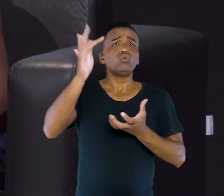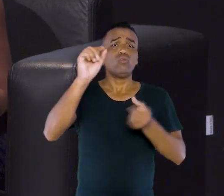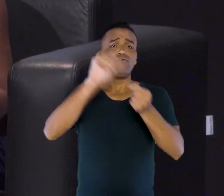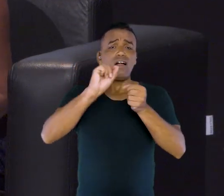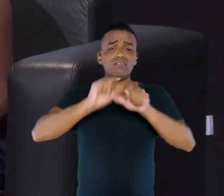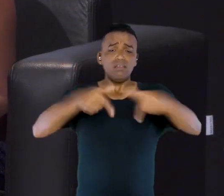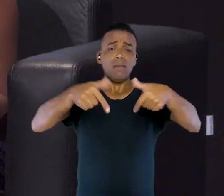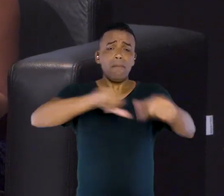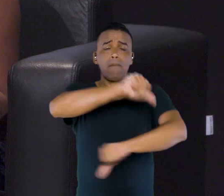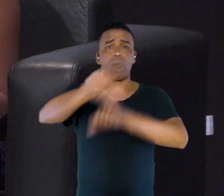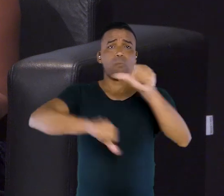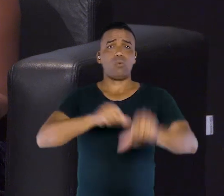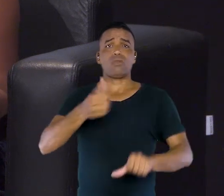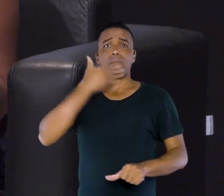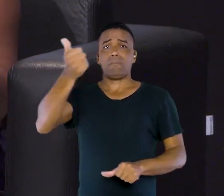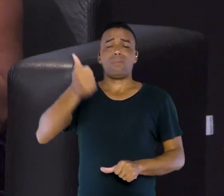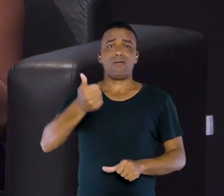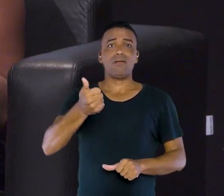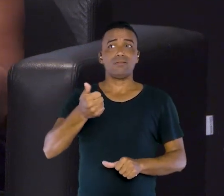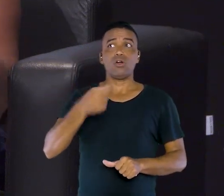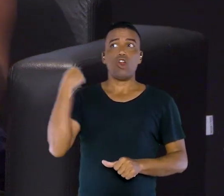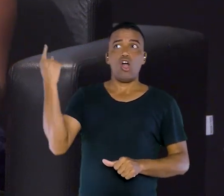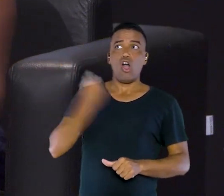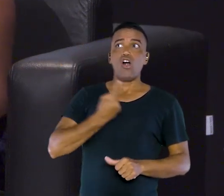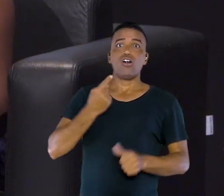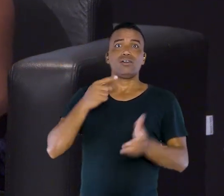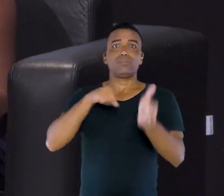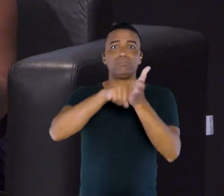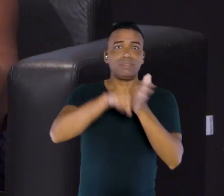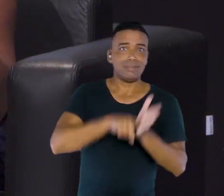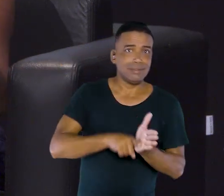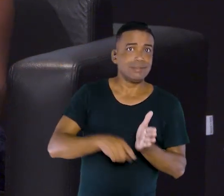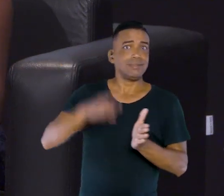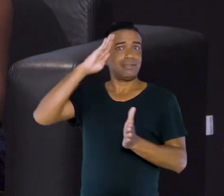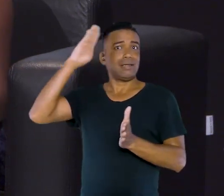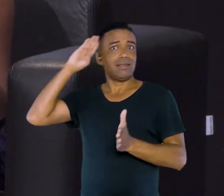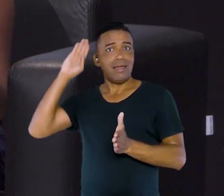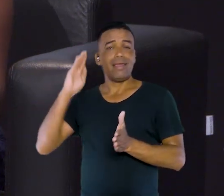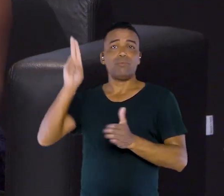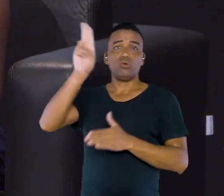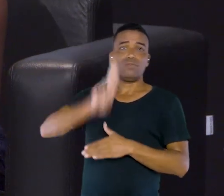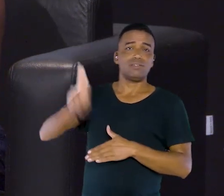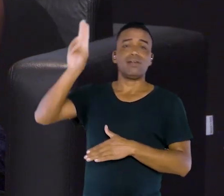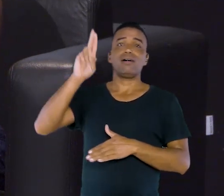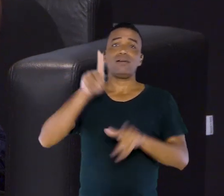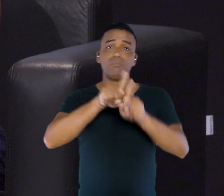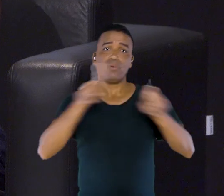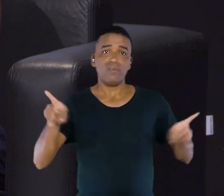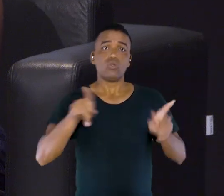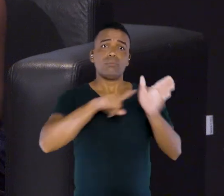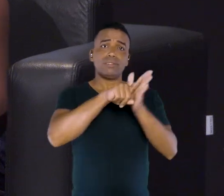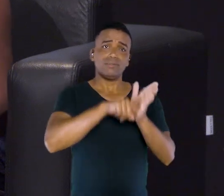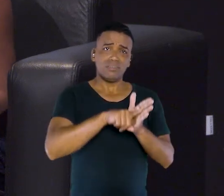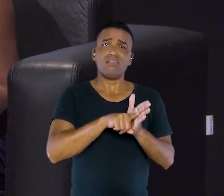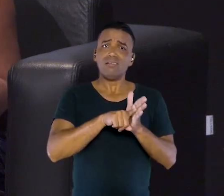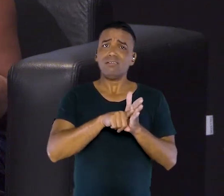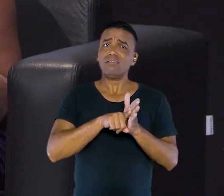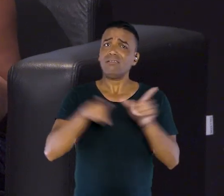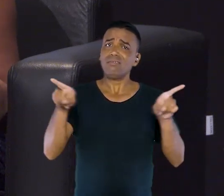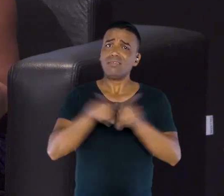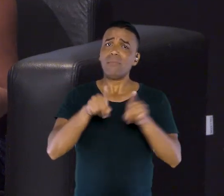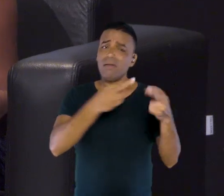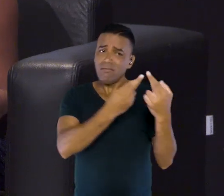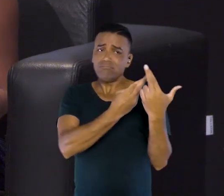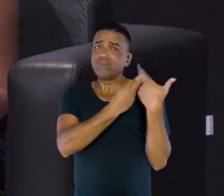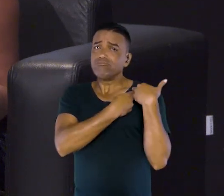pode fazer, como acadêmicos, como universidades, como professores, como pesquisadores também. A gente tem